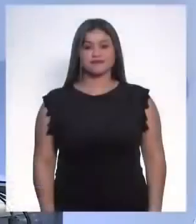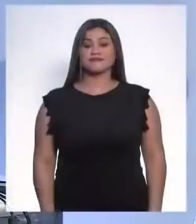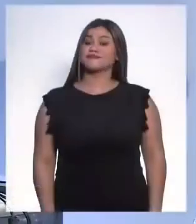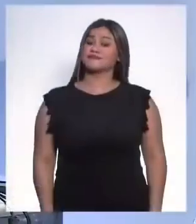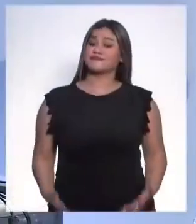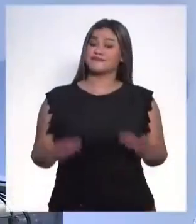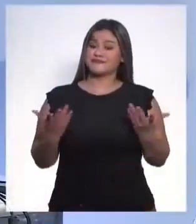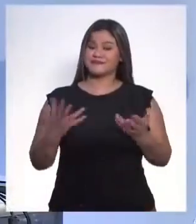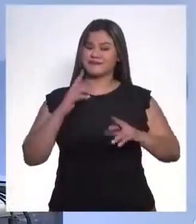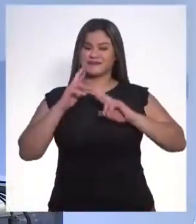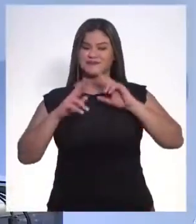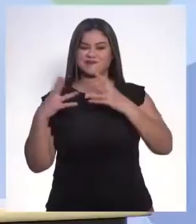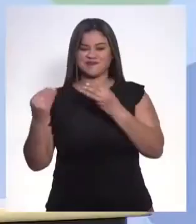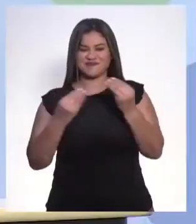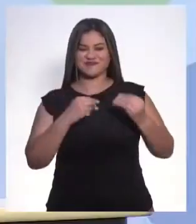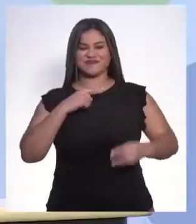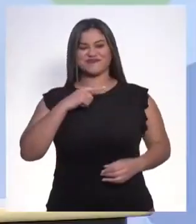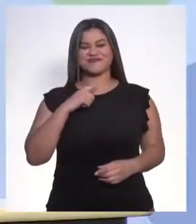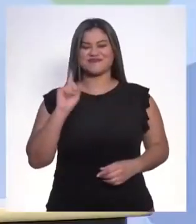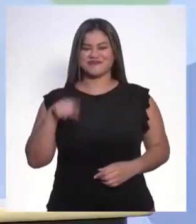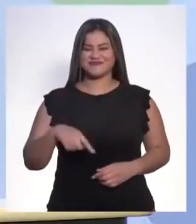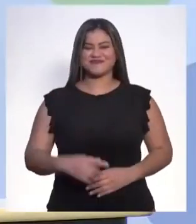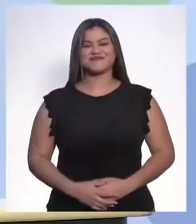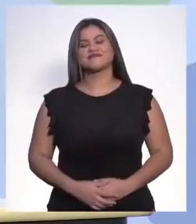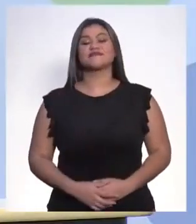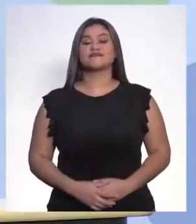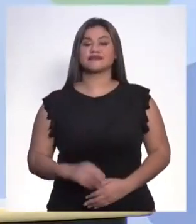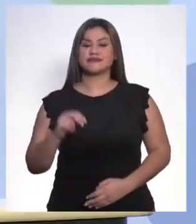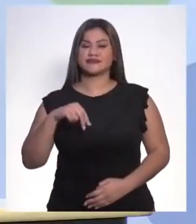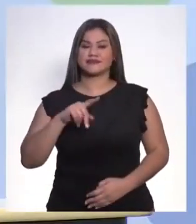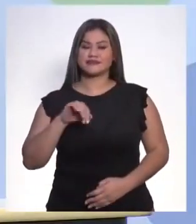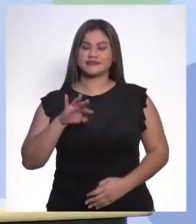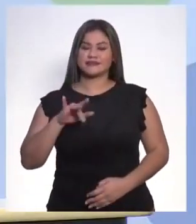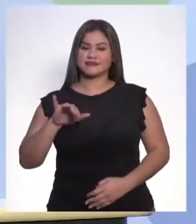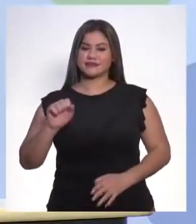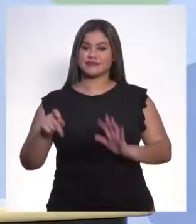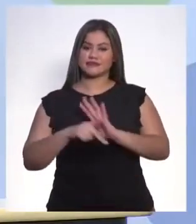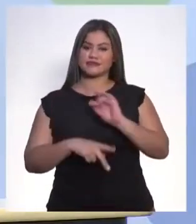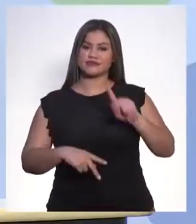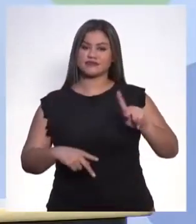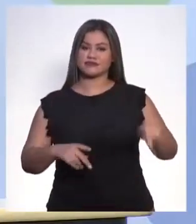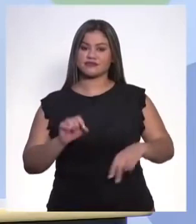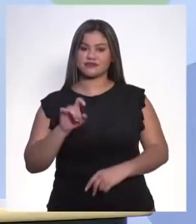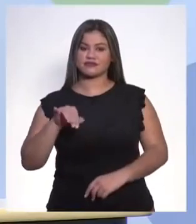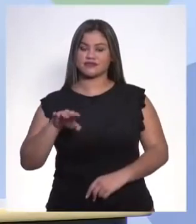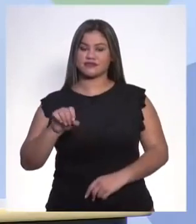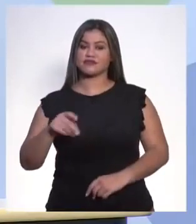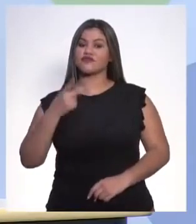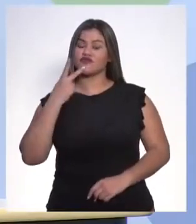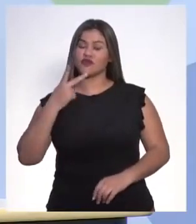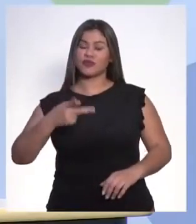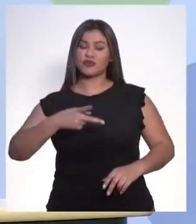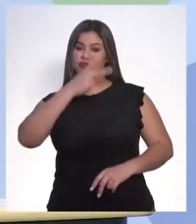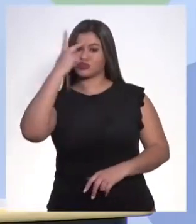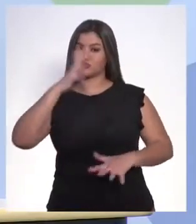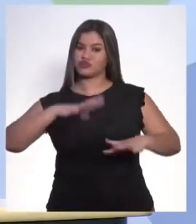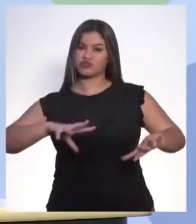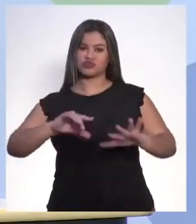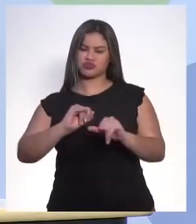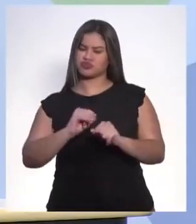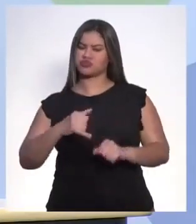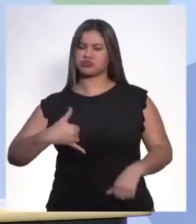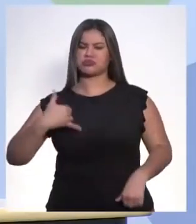aí, Andréia, bastante resposta, né? Uhum. A Nathalie da Procimone colocou para pessoas de todas as idades, né? A questão